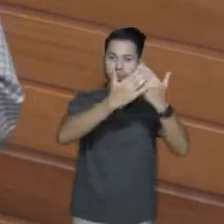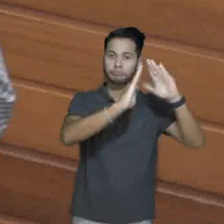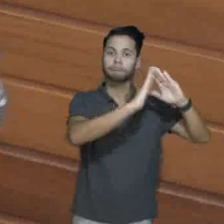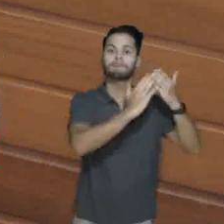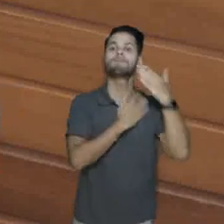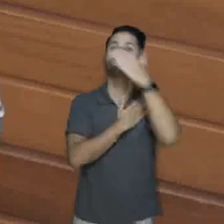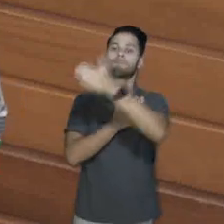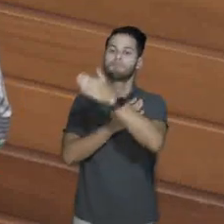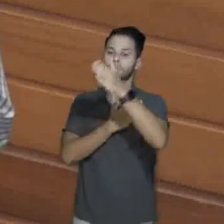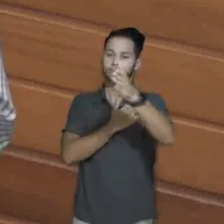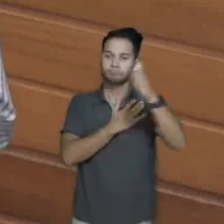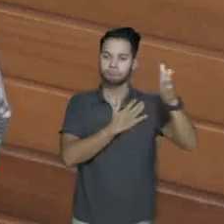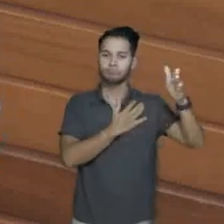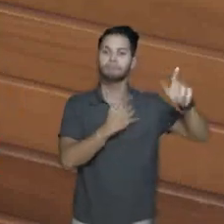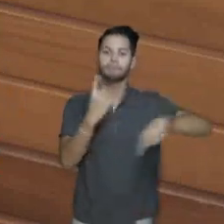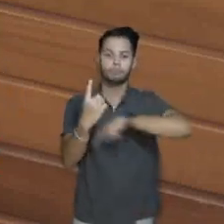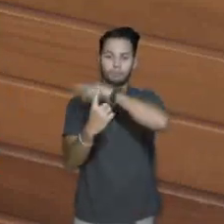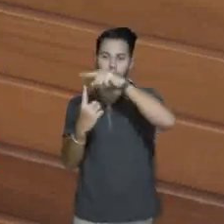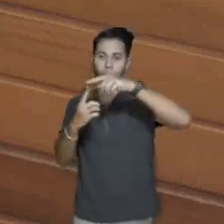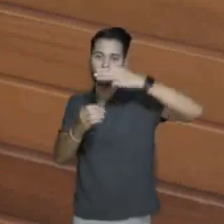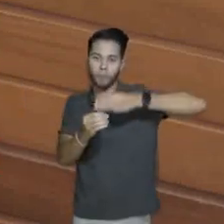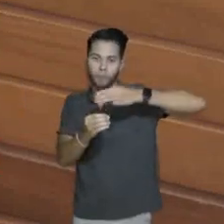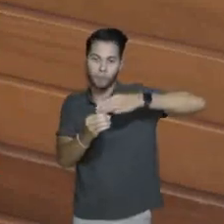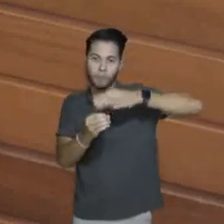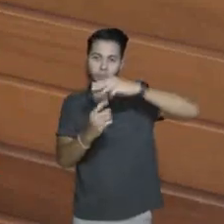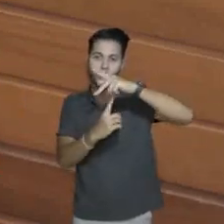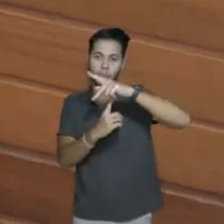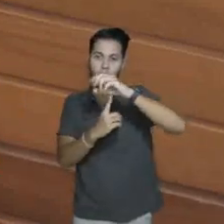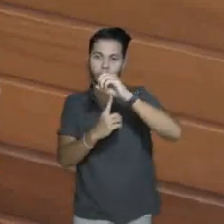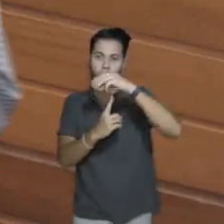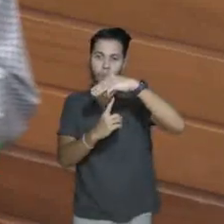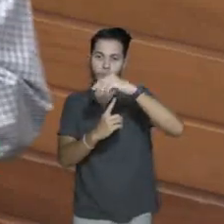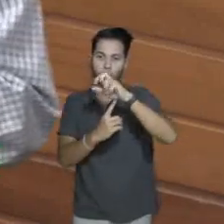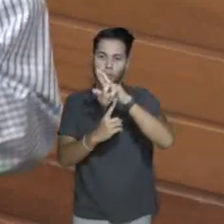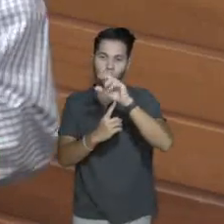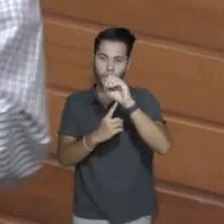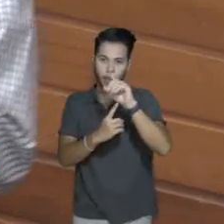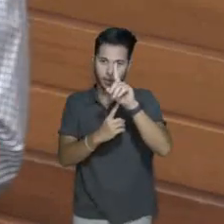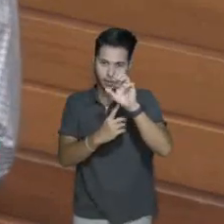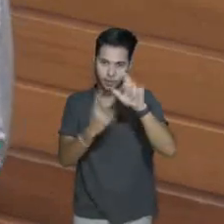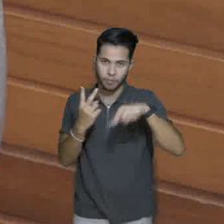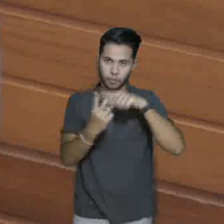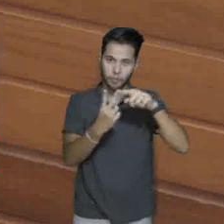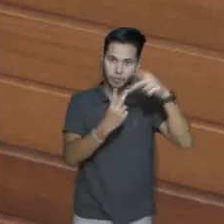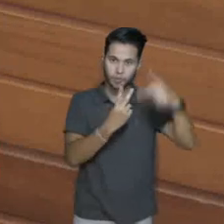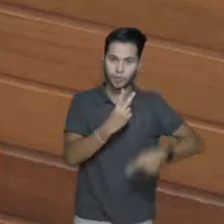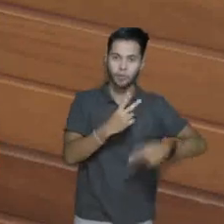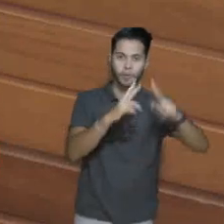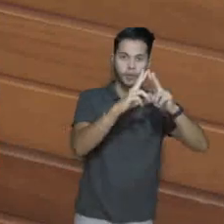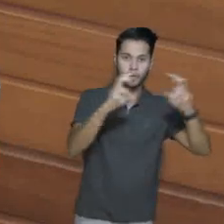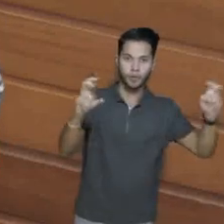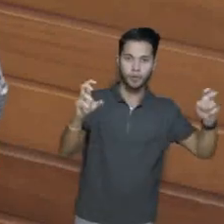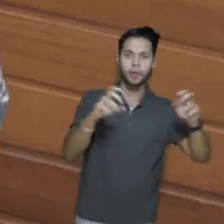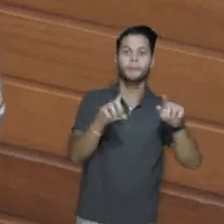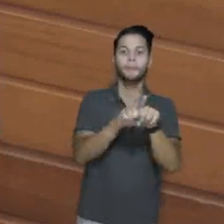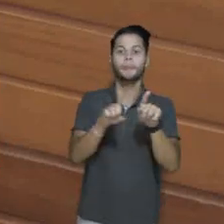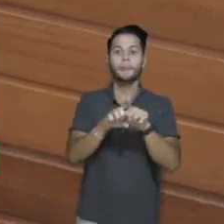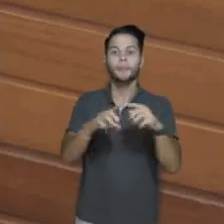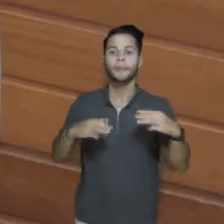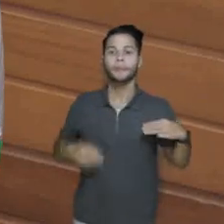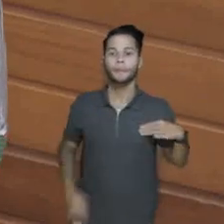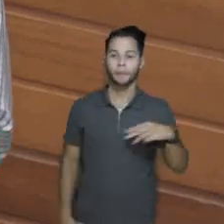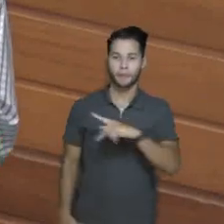Pomerode Florianópolis A ideia é chegar em todas as escolas municipais e estaduais inclusive o Ministério Público através da